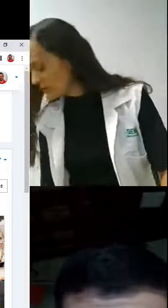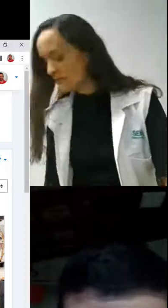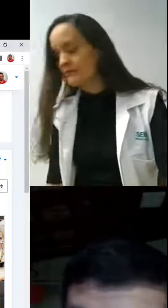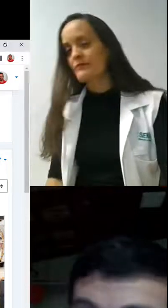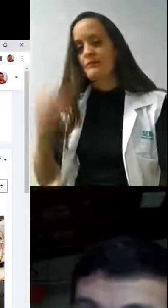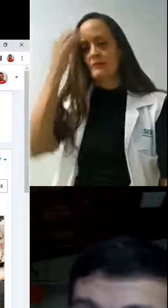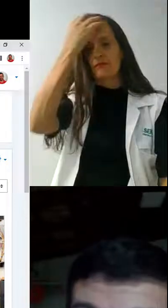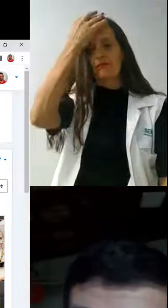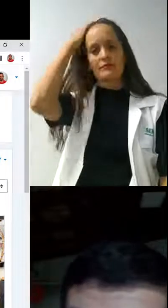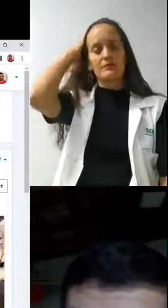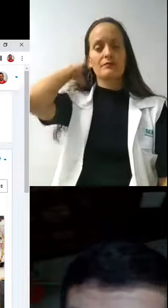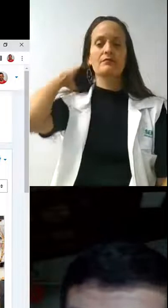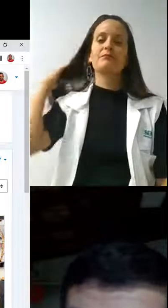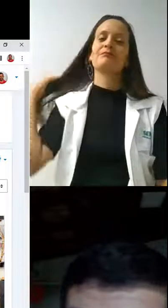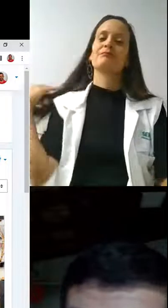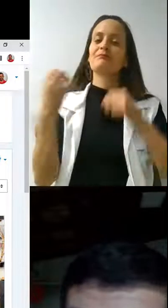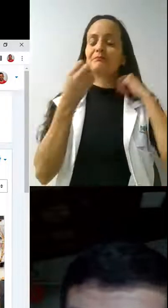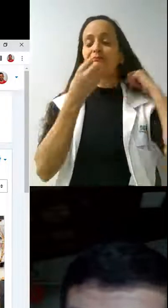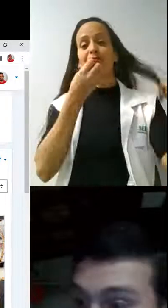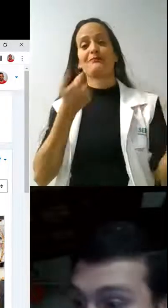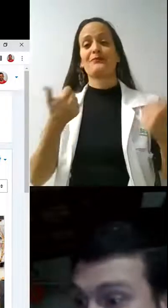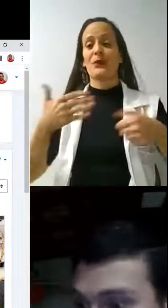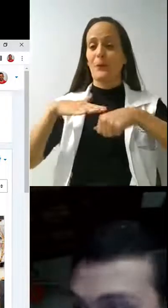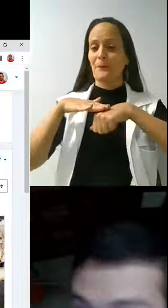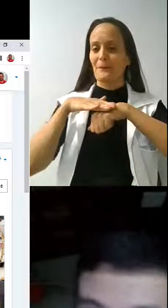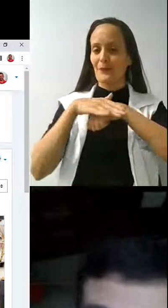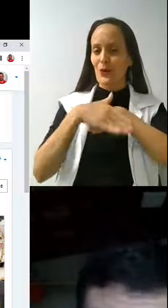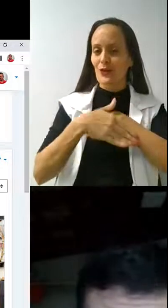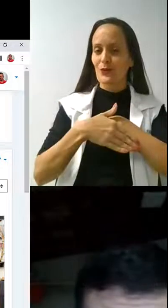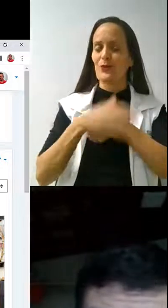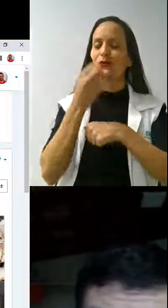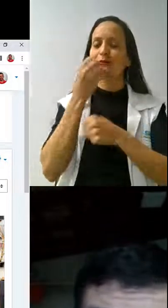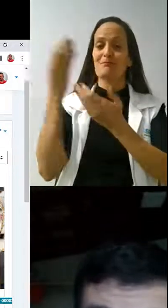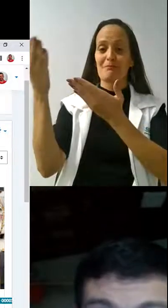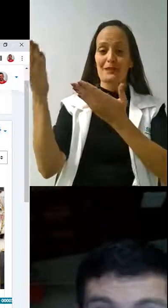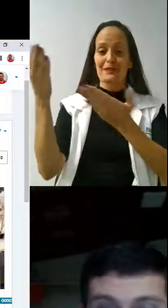Então, sejam bem-vindos aí, né, à nossa web.